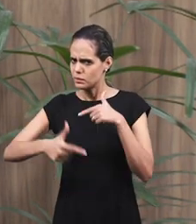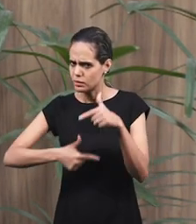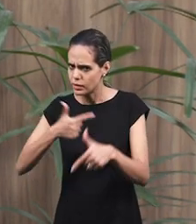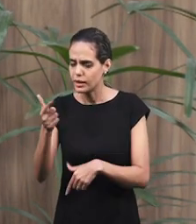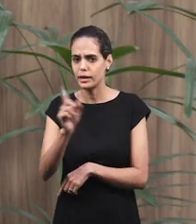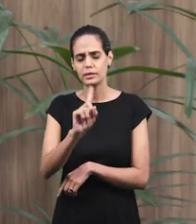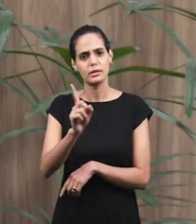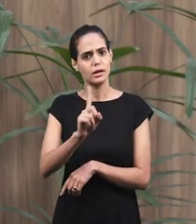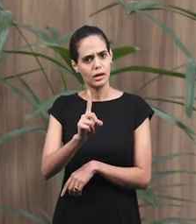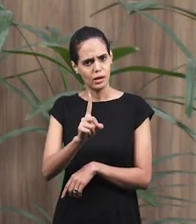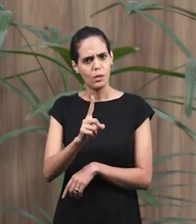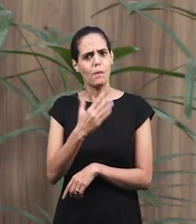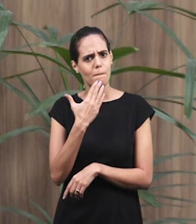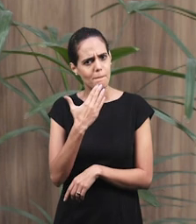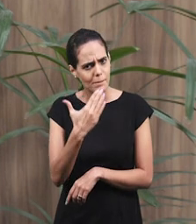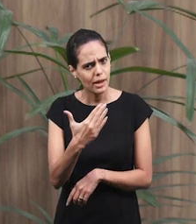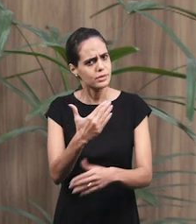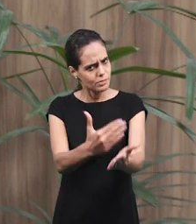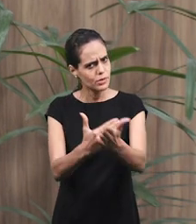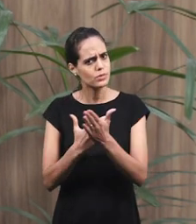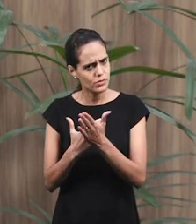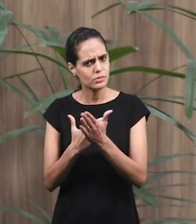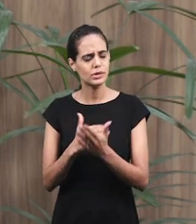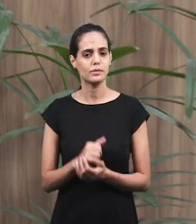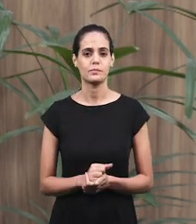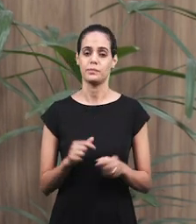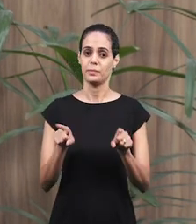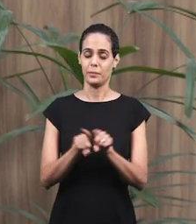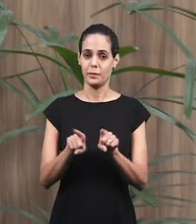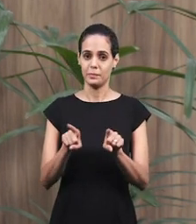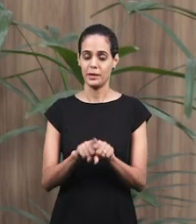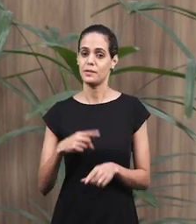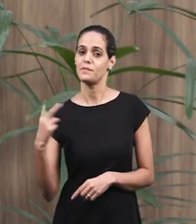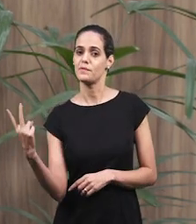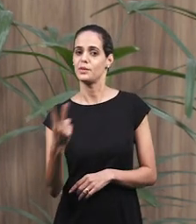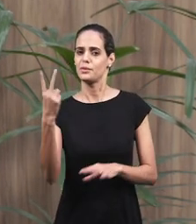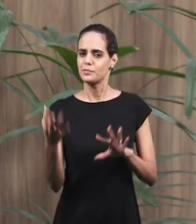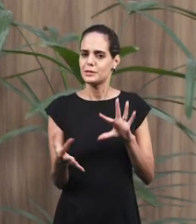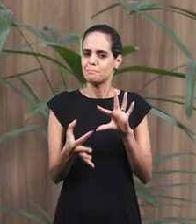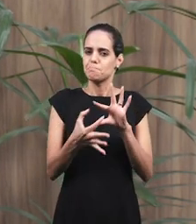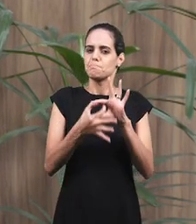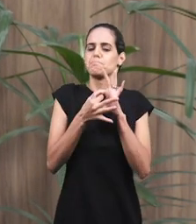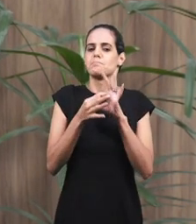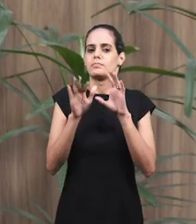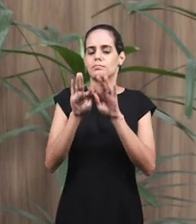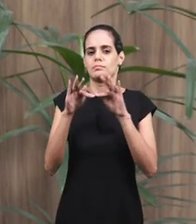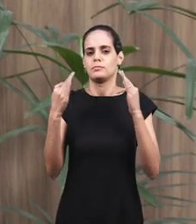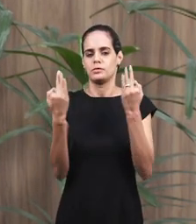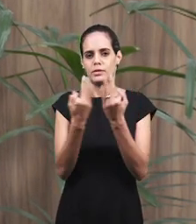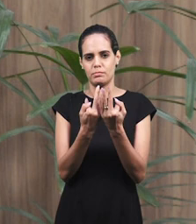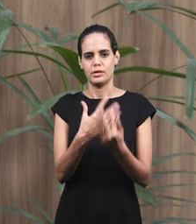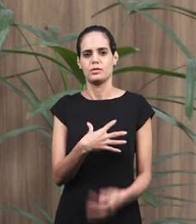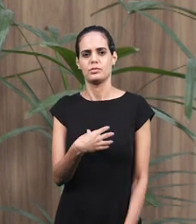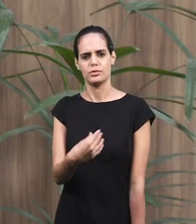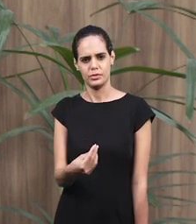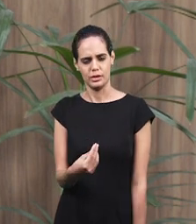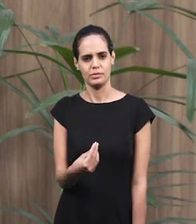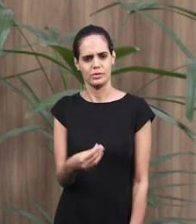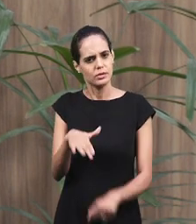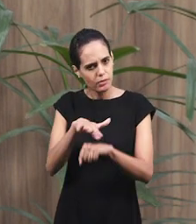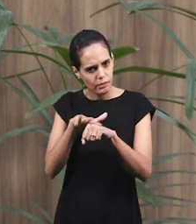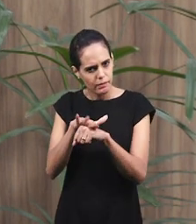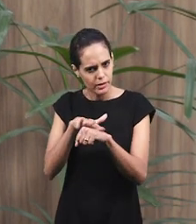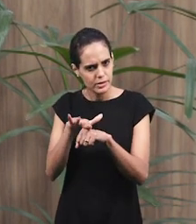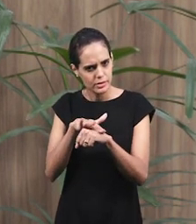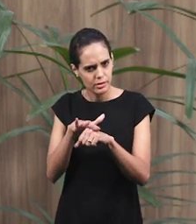tarefa. E, por fim, valorizar os nossos filhos e filhas e o vínculo com a família. Temos conversado